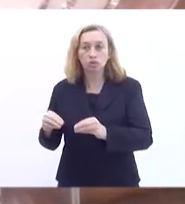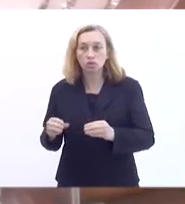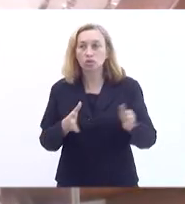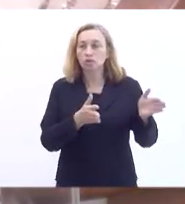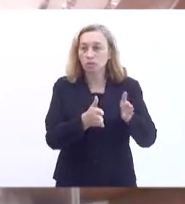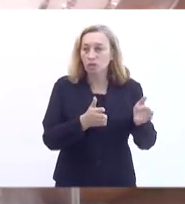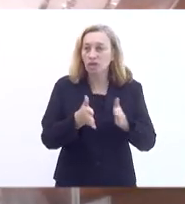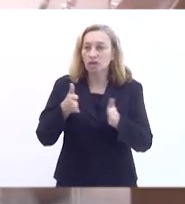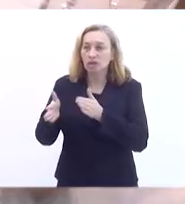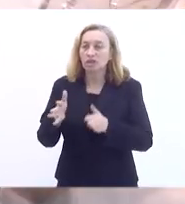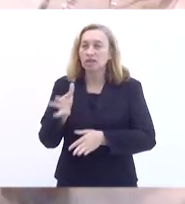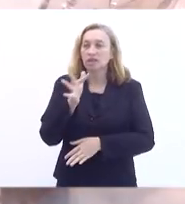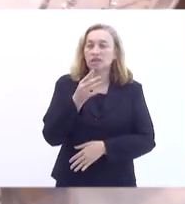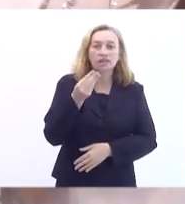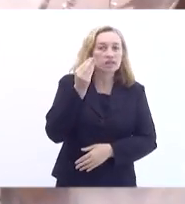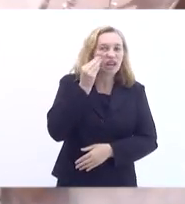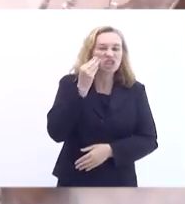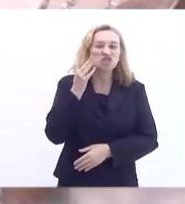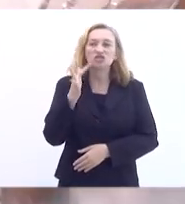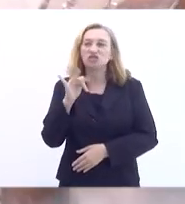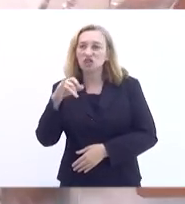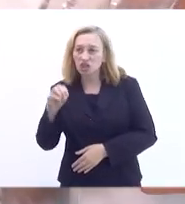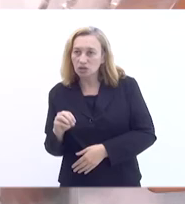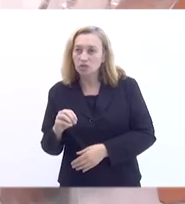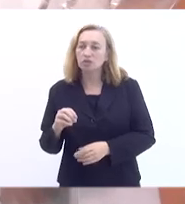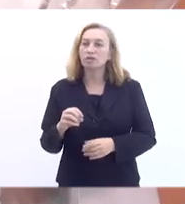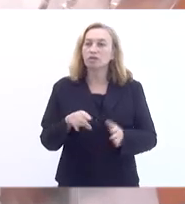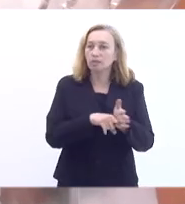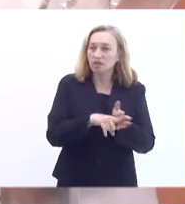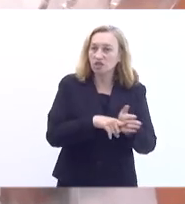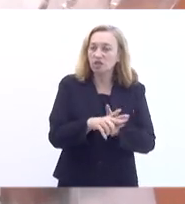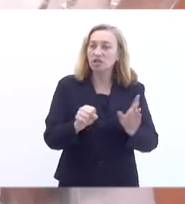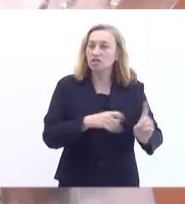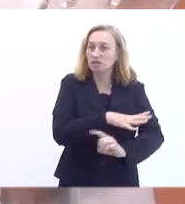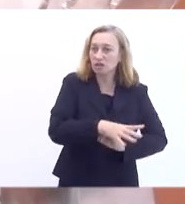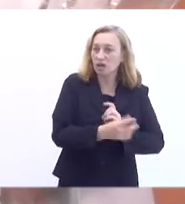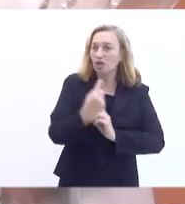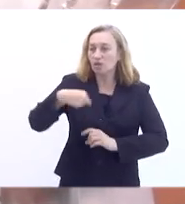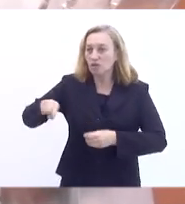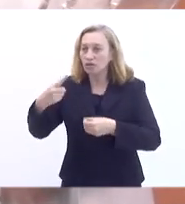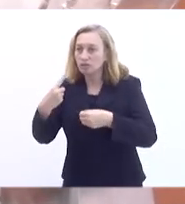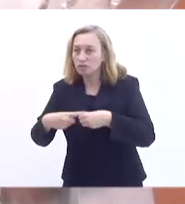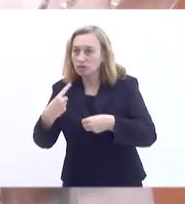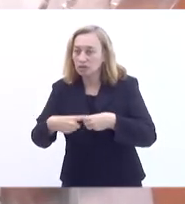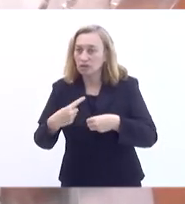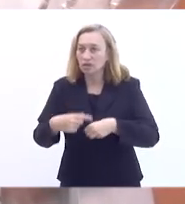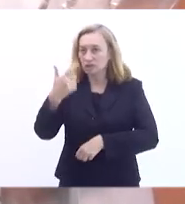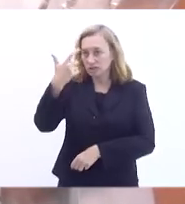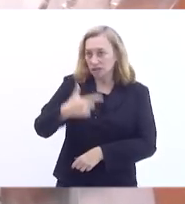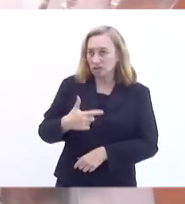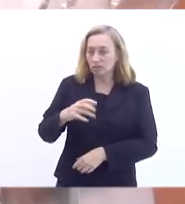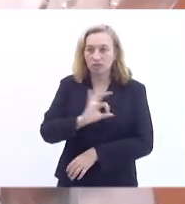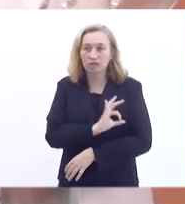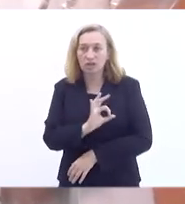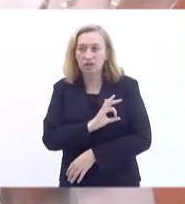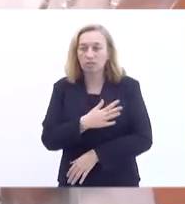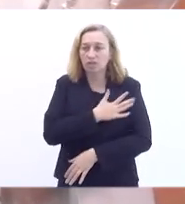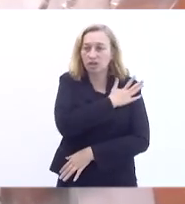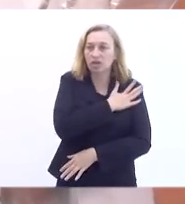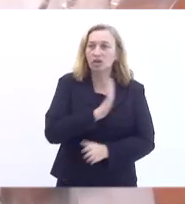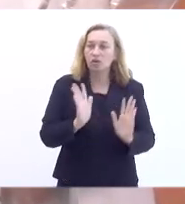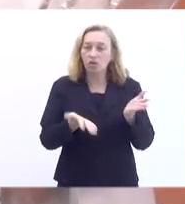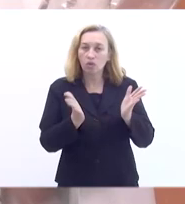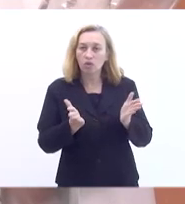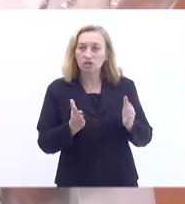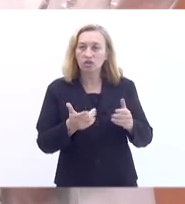teste físico médico fizemos toda a pesquisa social foram nossos baixos disseram que seremos policiais militares hoje A grande maioria que tem a